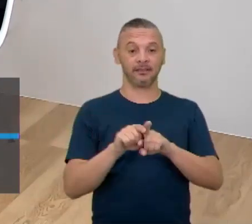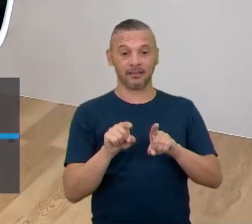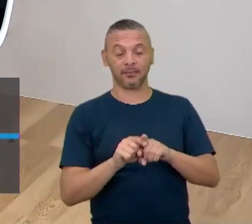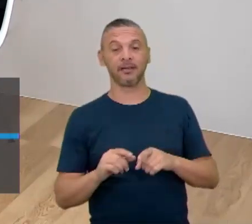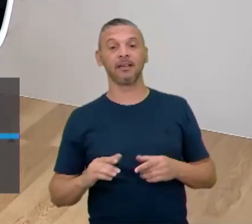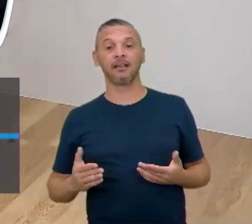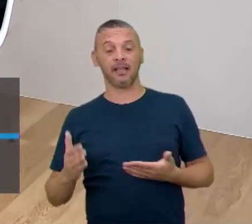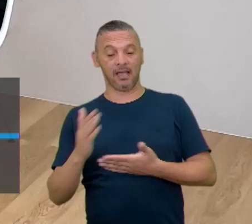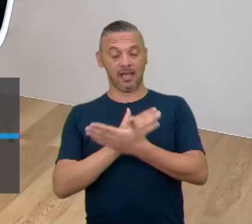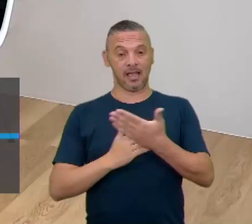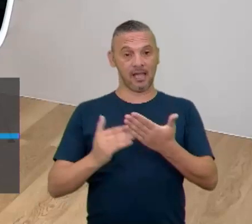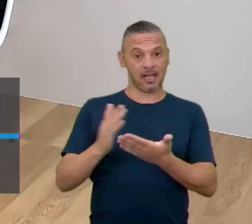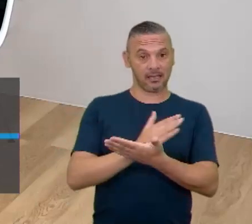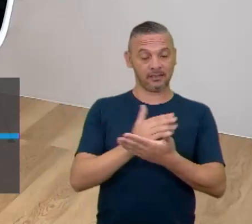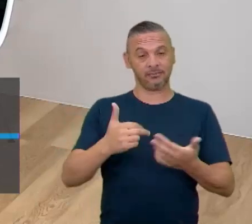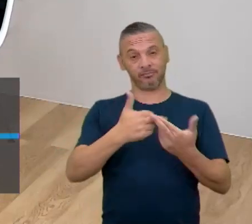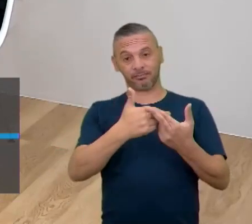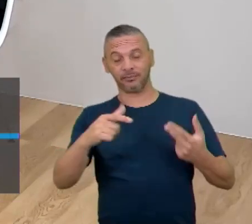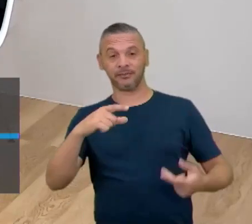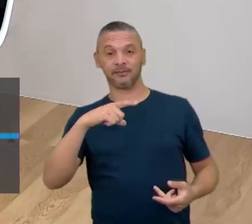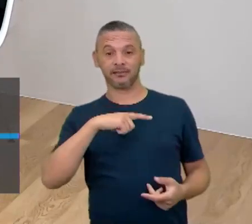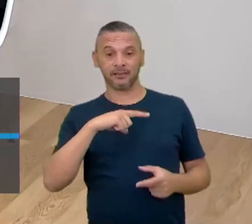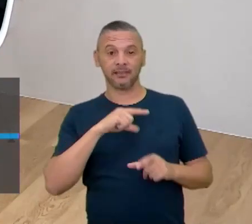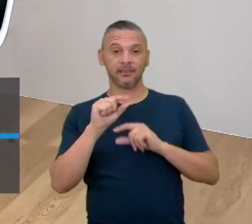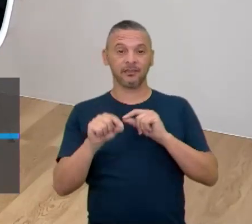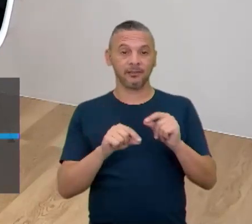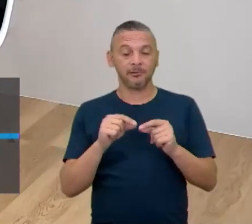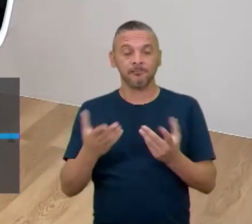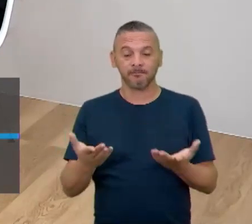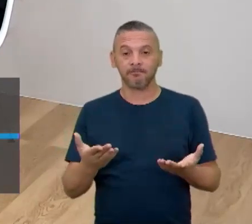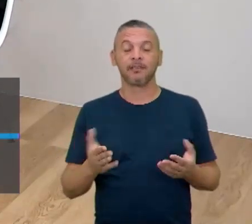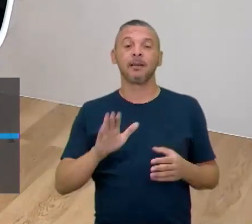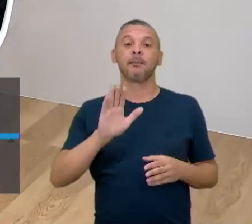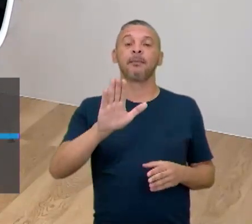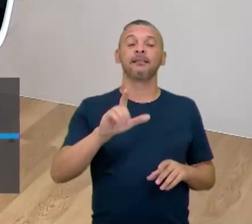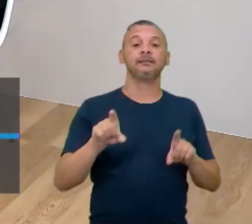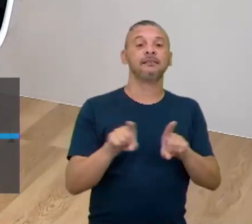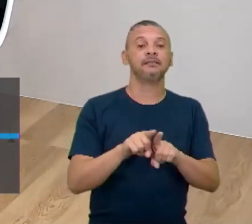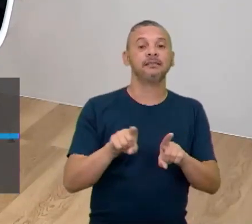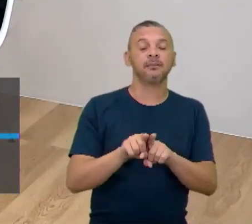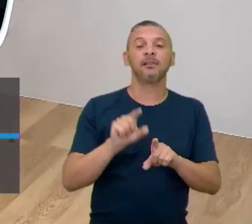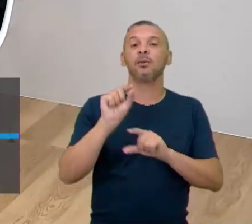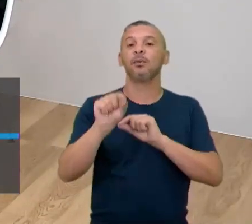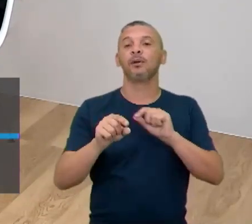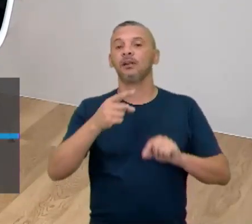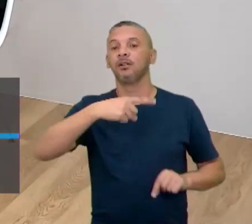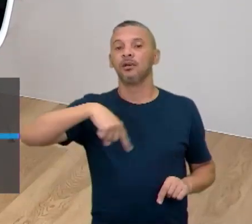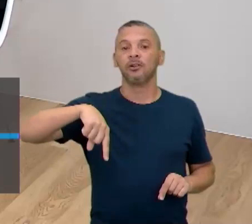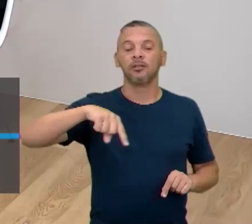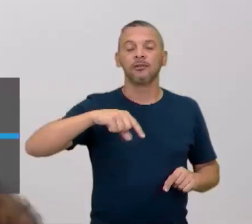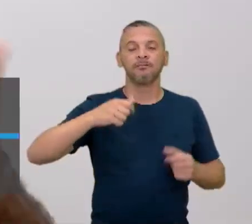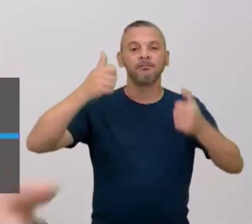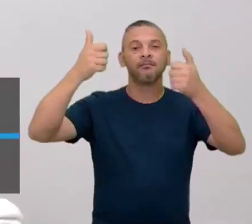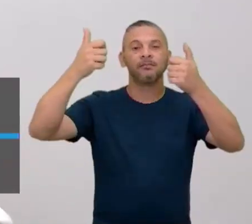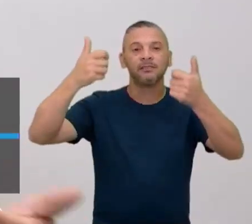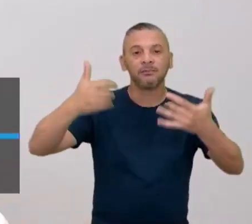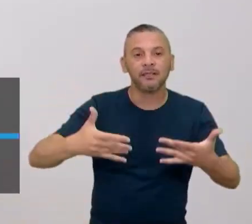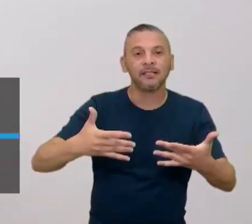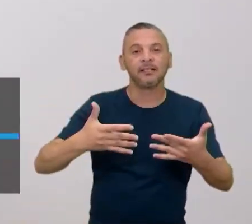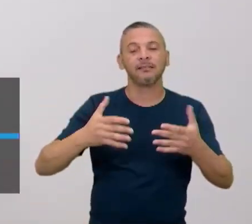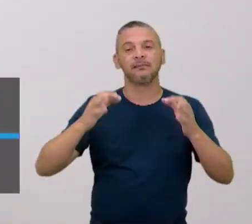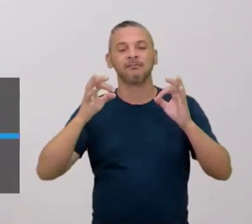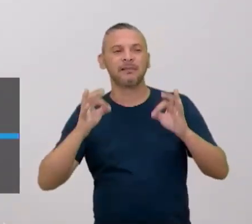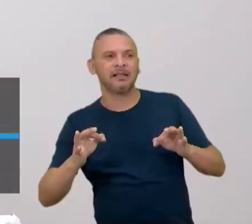momentos de reacionarismo e involução, mas é desse processo dialético de acertos